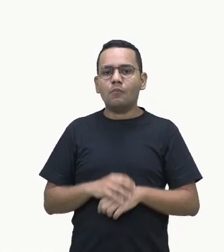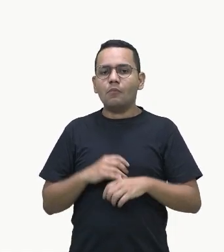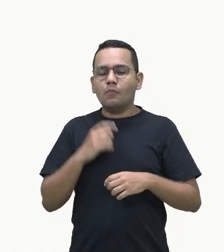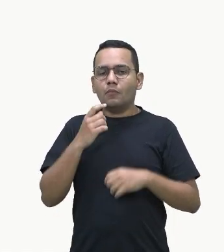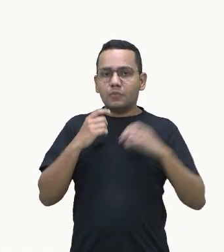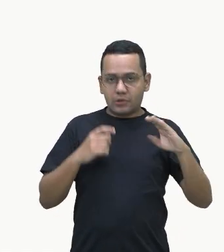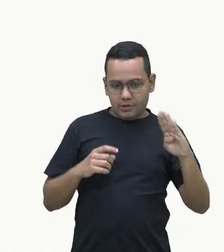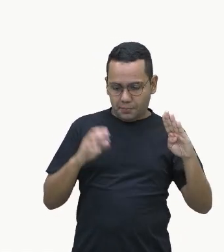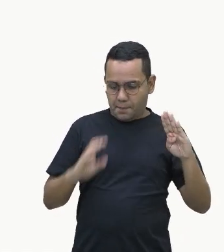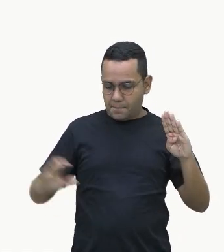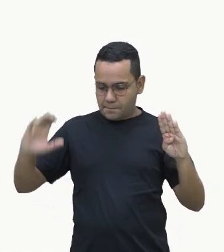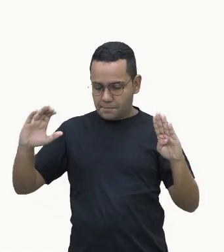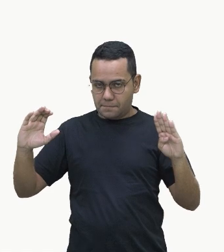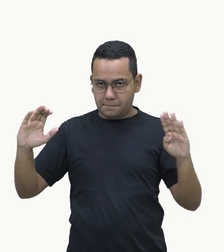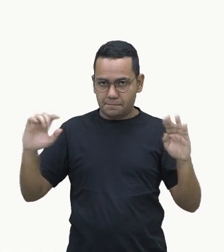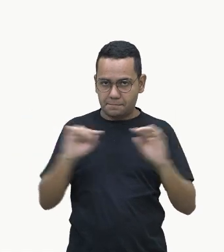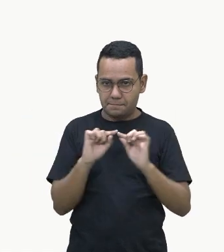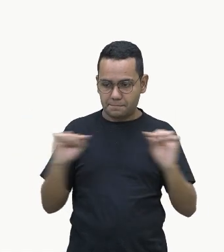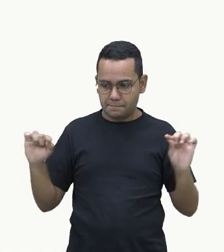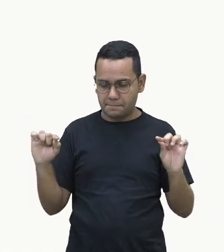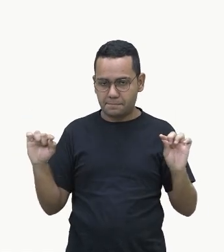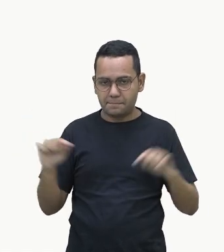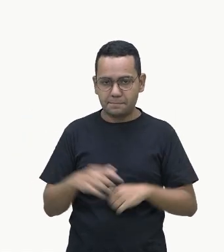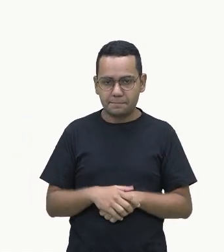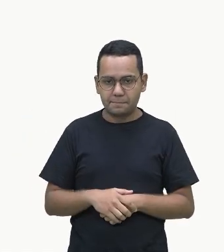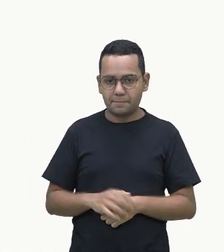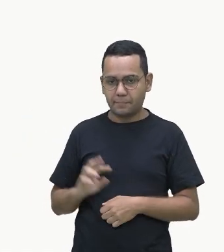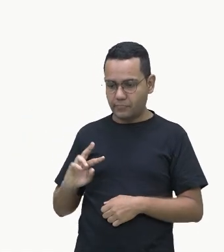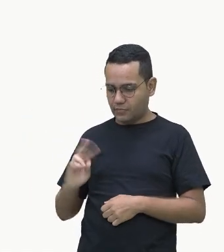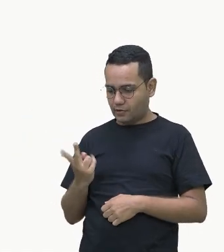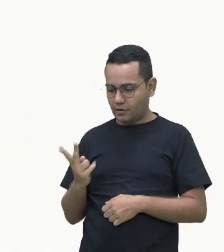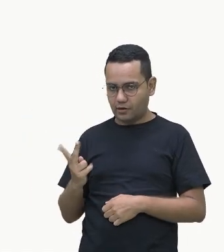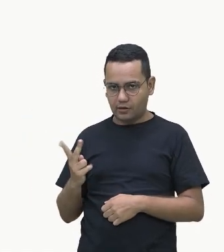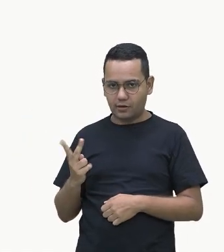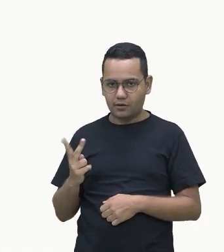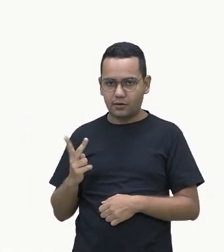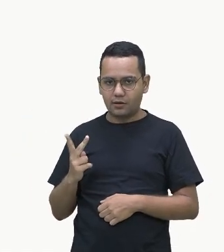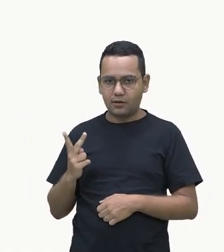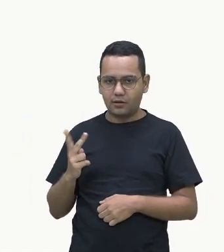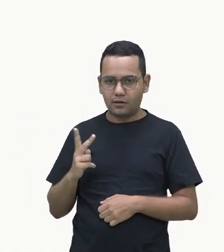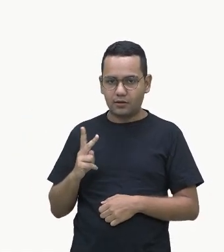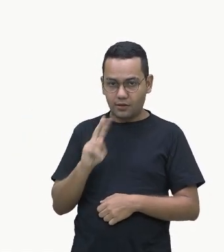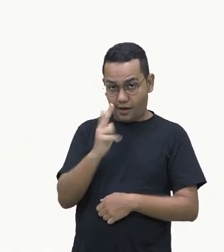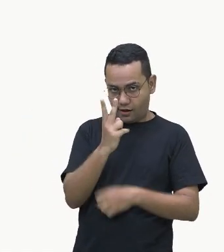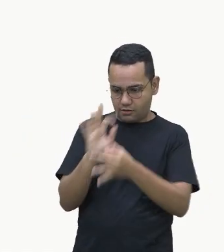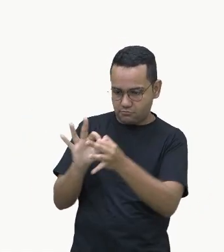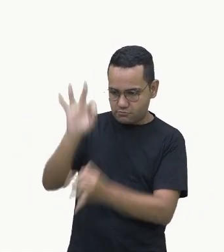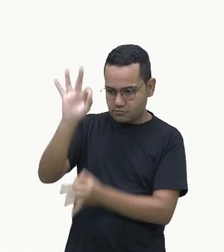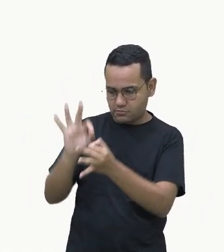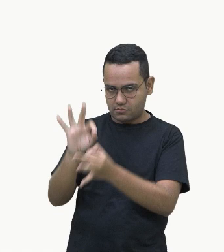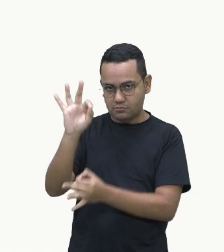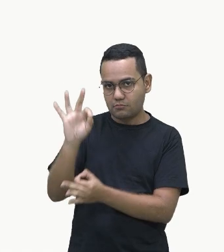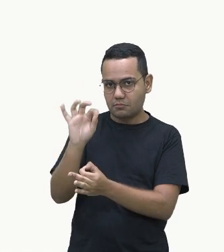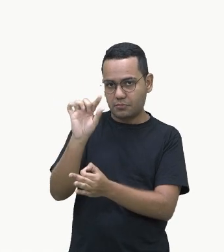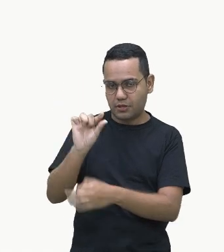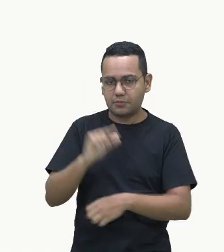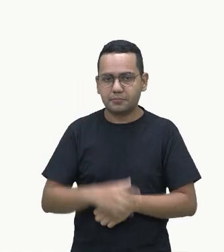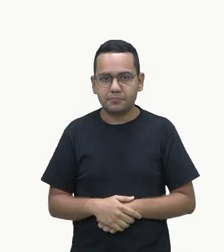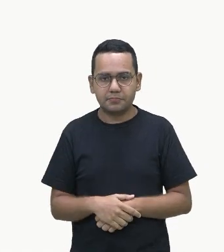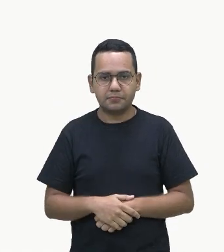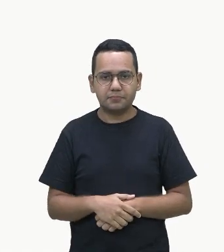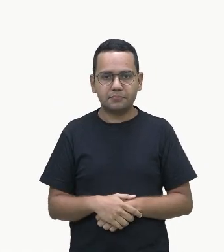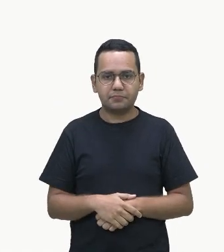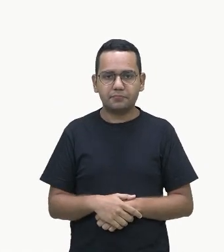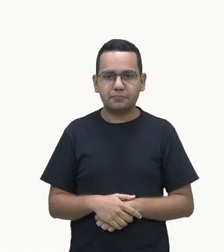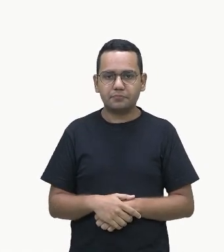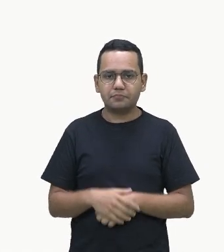do nosso triângulo retângulo. H é a altura, certo? Característica da altura. Onde ela